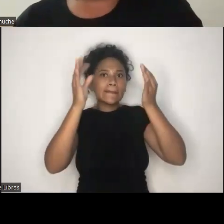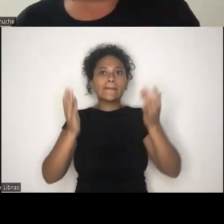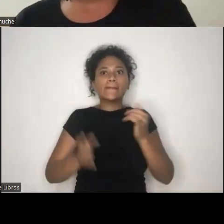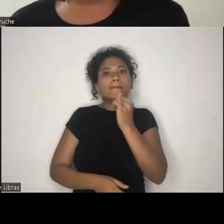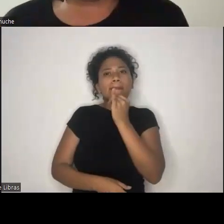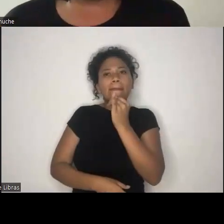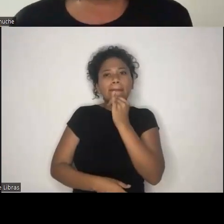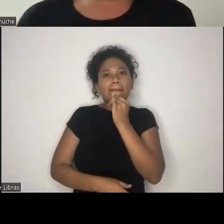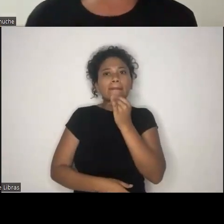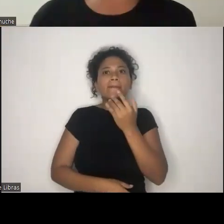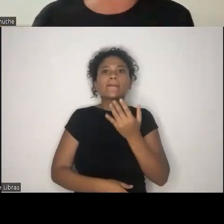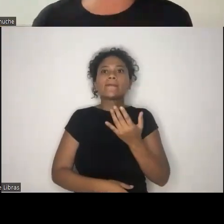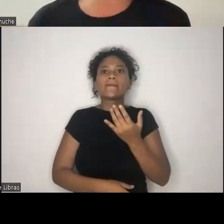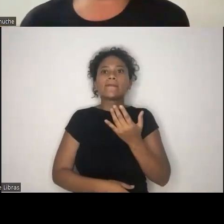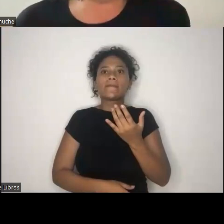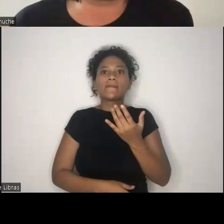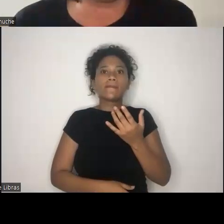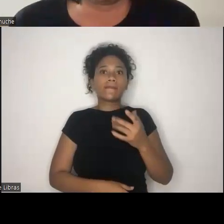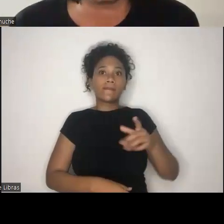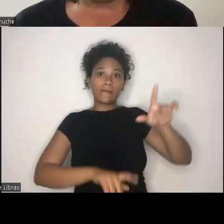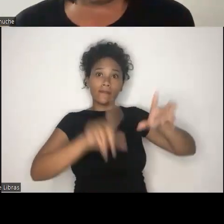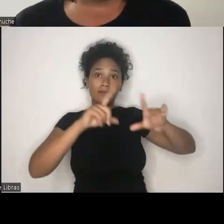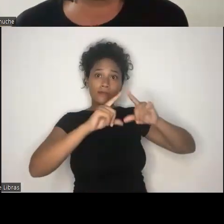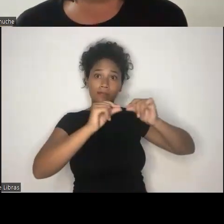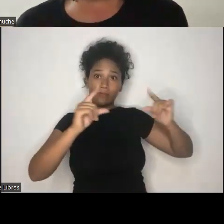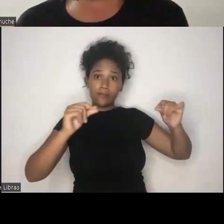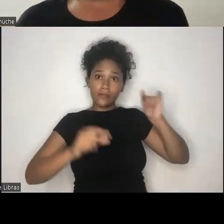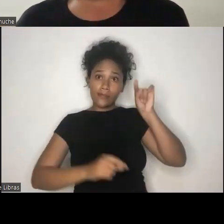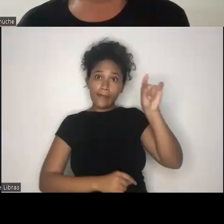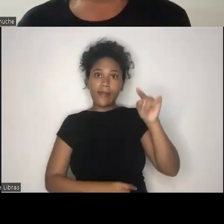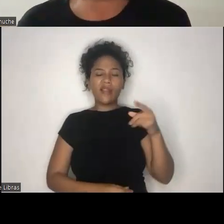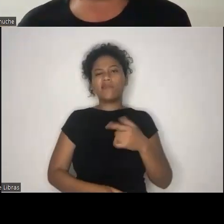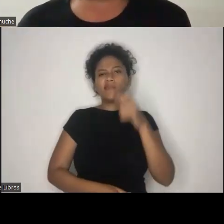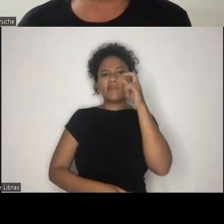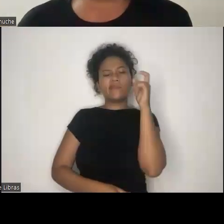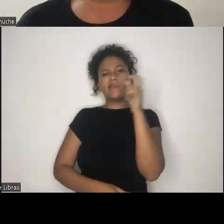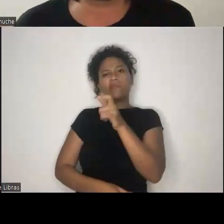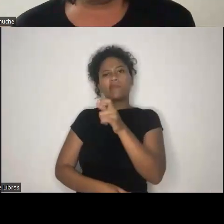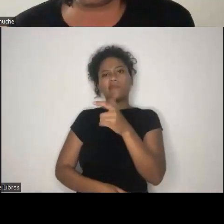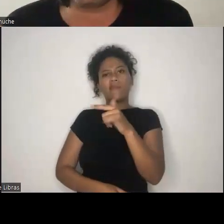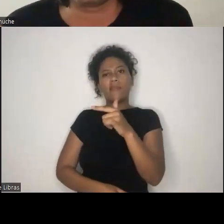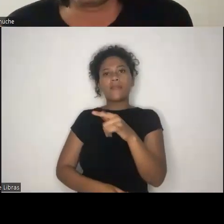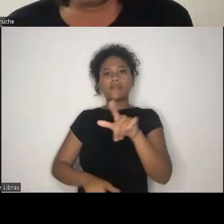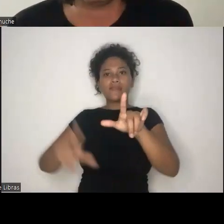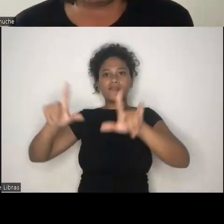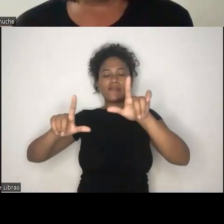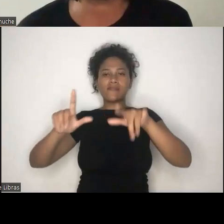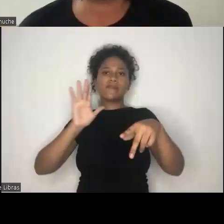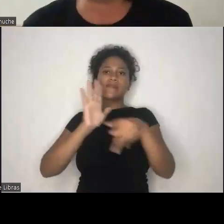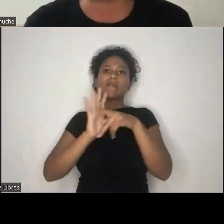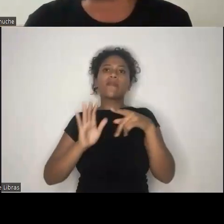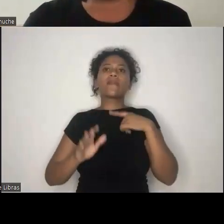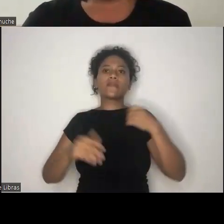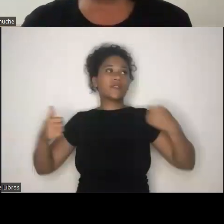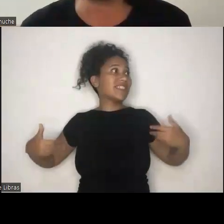na no caso da Tv Brasília que a gente construiu eu já não tava muito interessado em pegar uma televisão para fazer um cenário